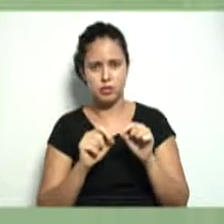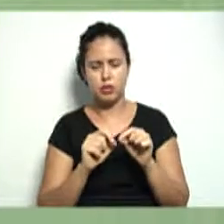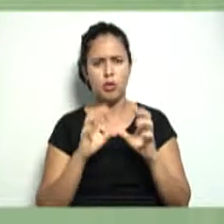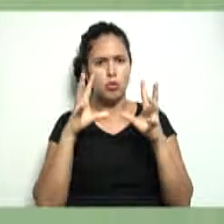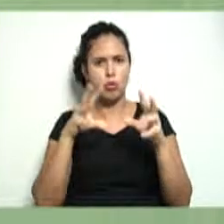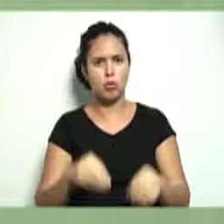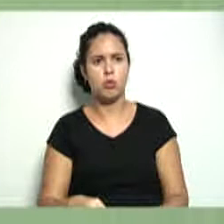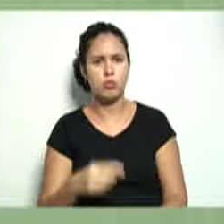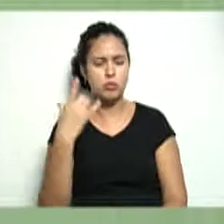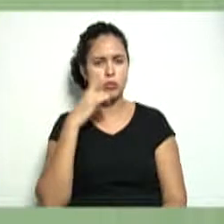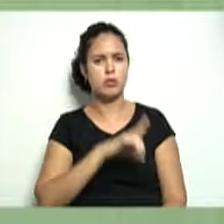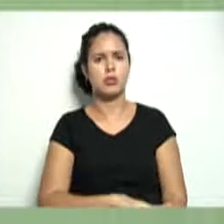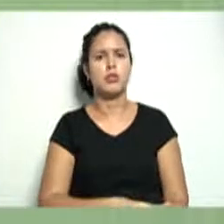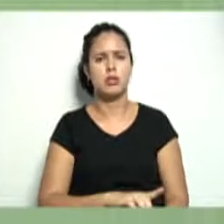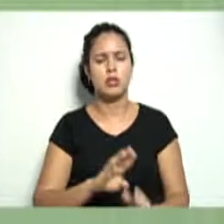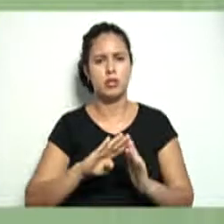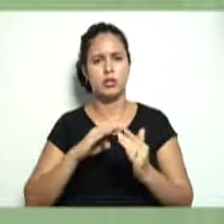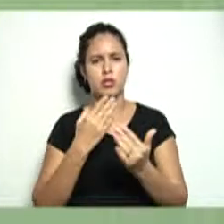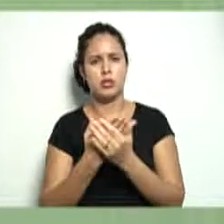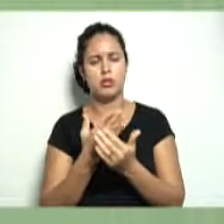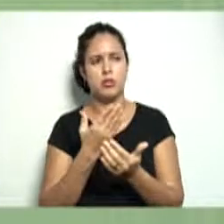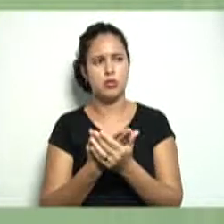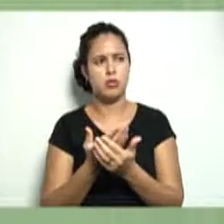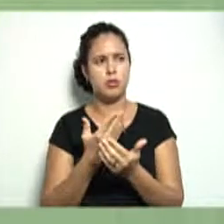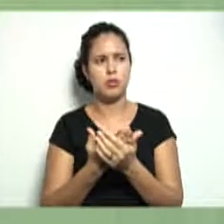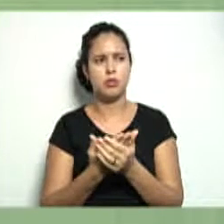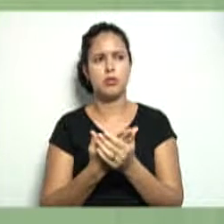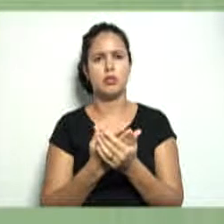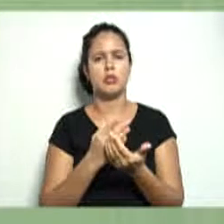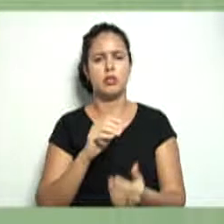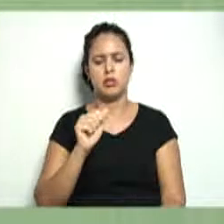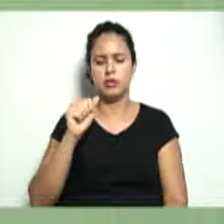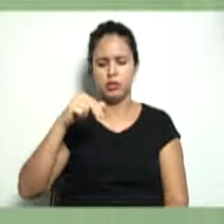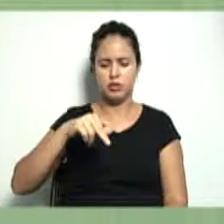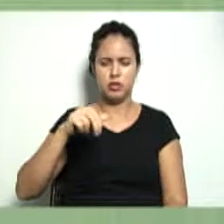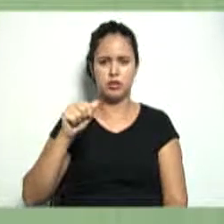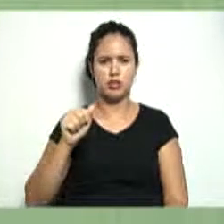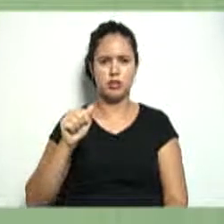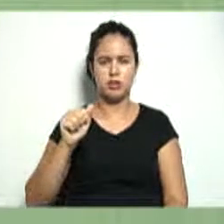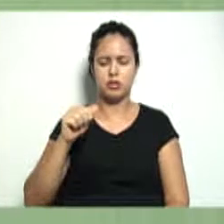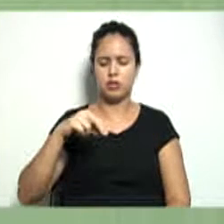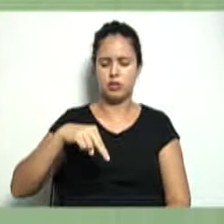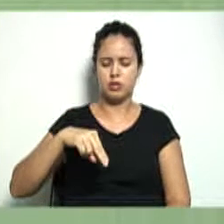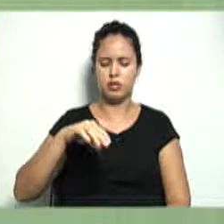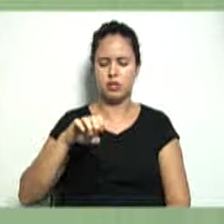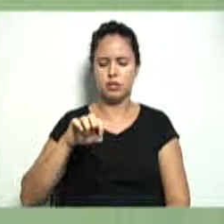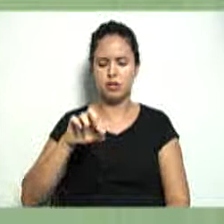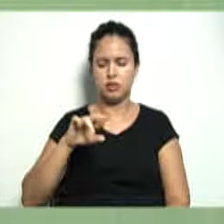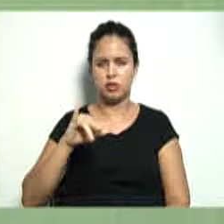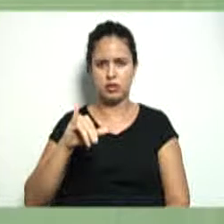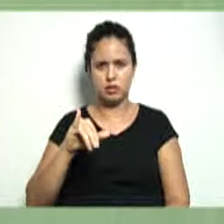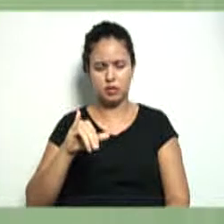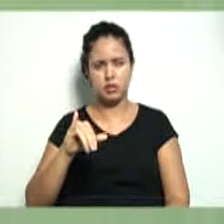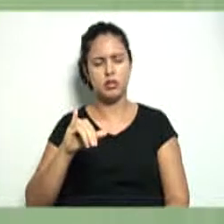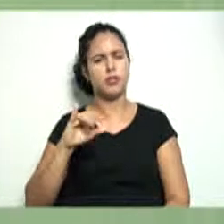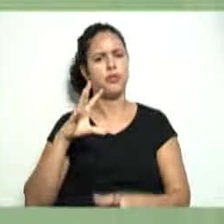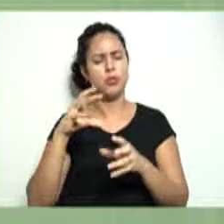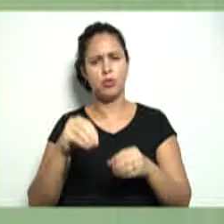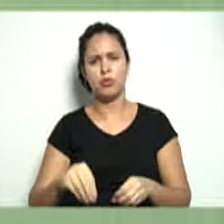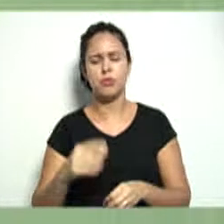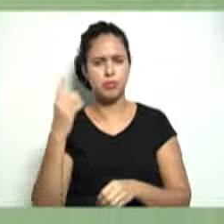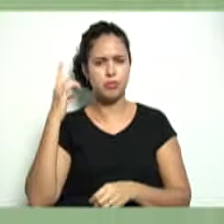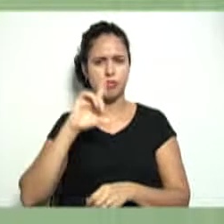todo mundo. Olha, lá da escola Ana Nery, da Juscelie, resposta letra D.